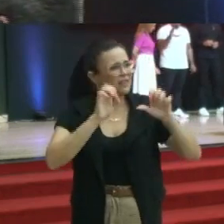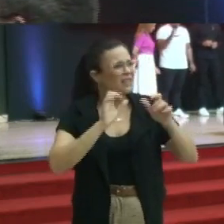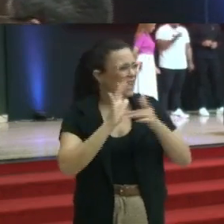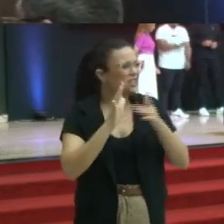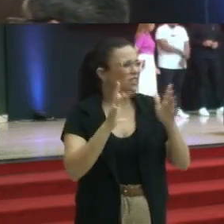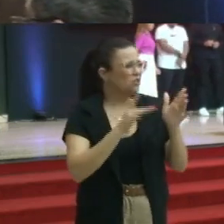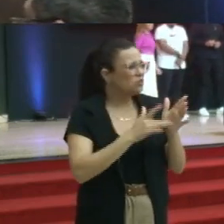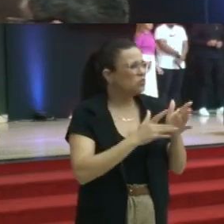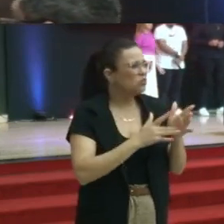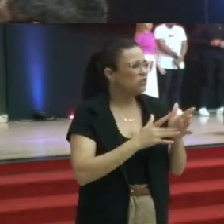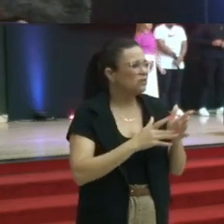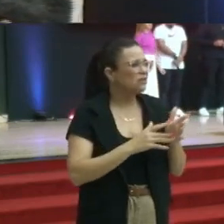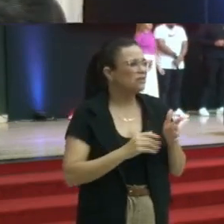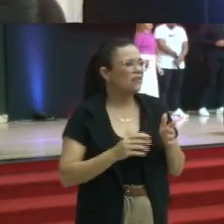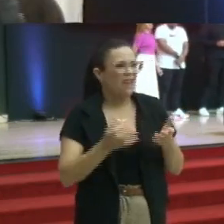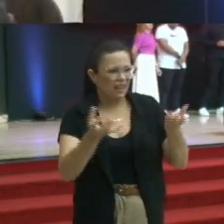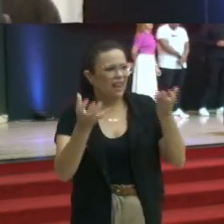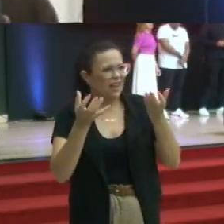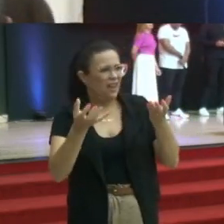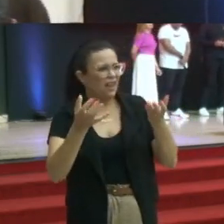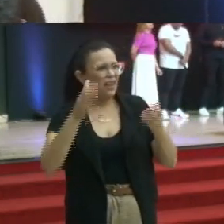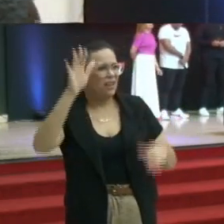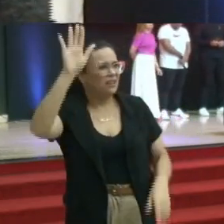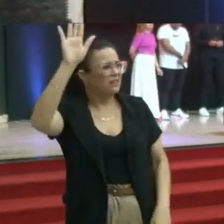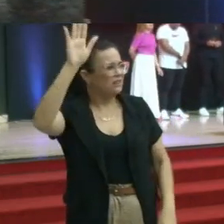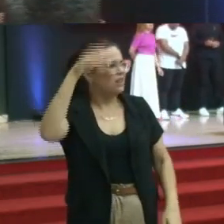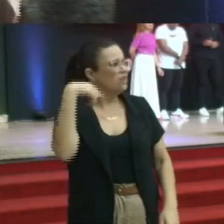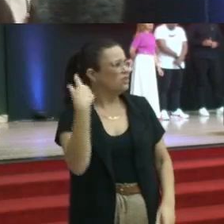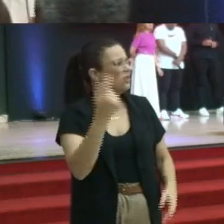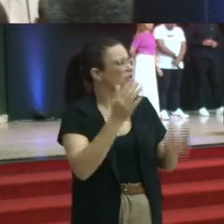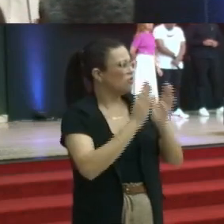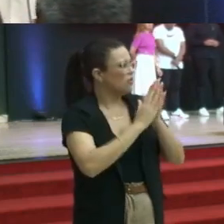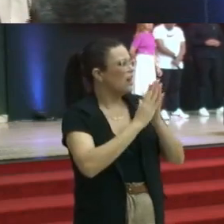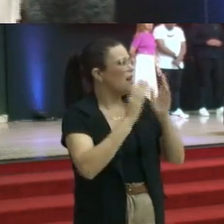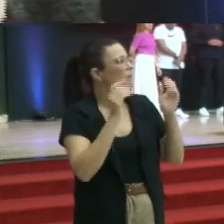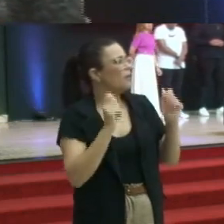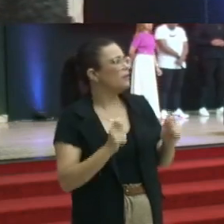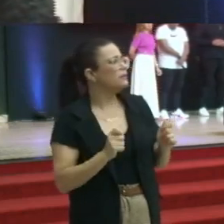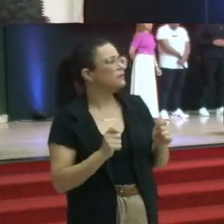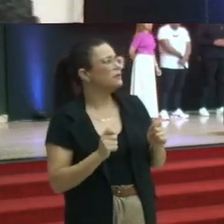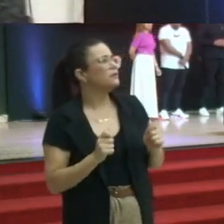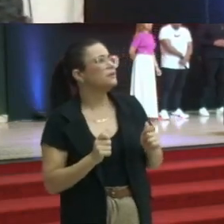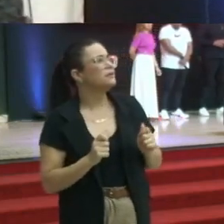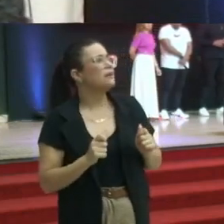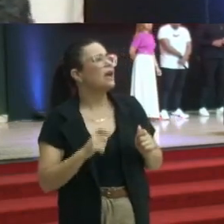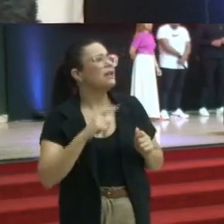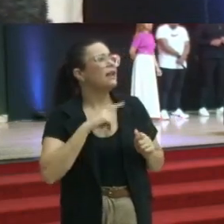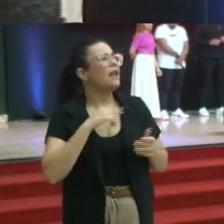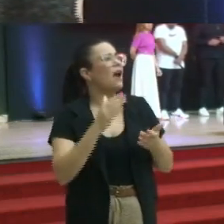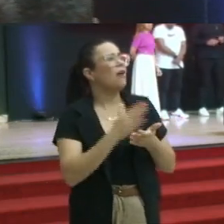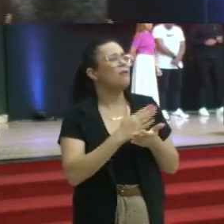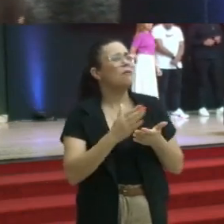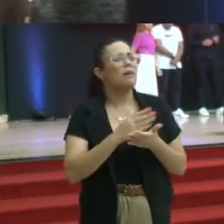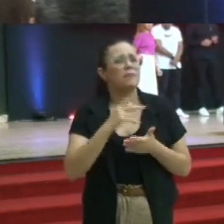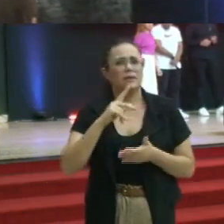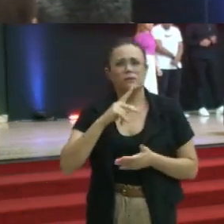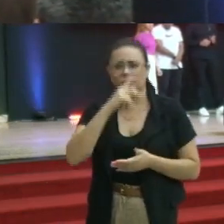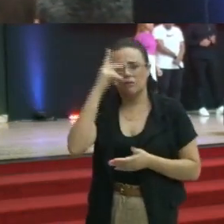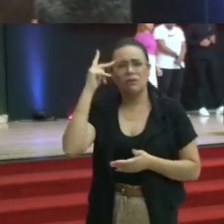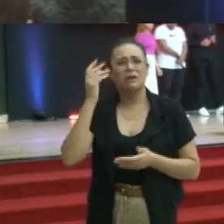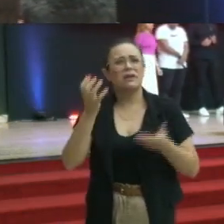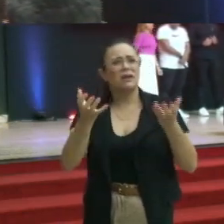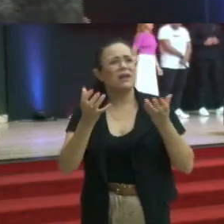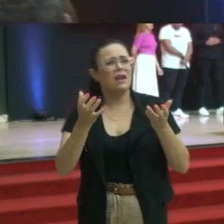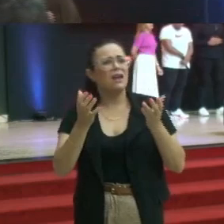Levante uma de suas mãos, nós queremos orar por você. Temos alguém hoje à noite na galeria, onde quer que você esteja, enquanto a igreja